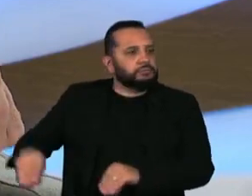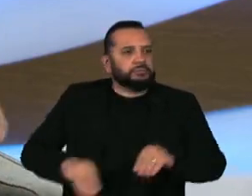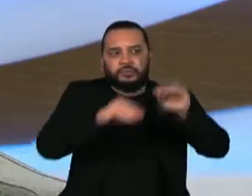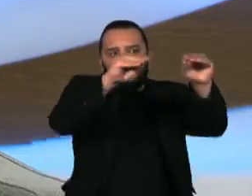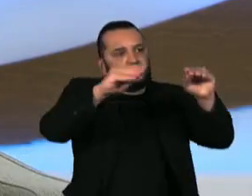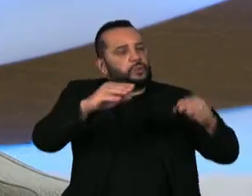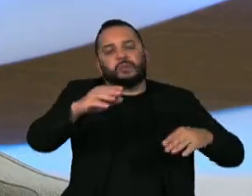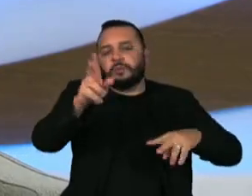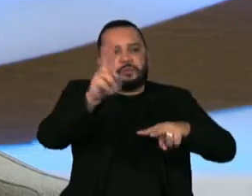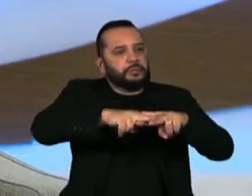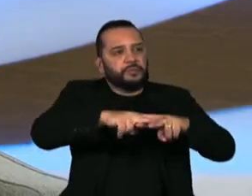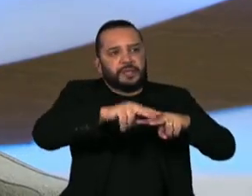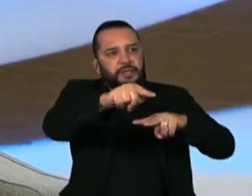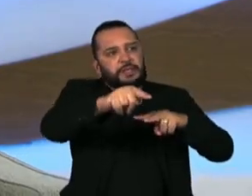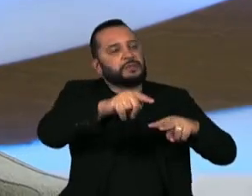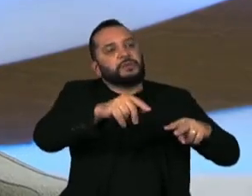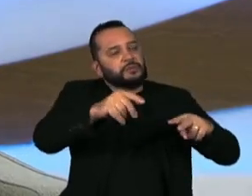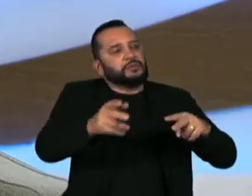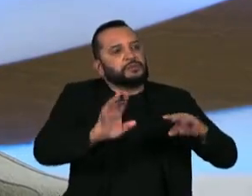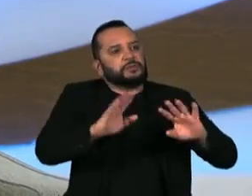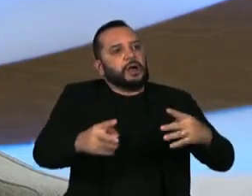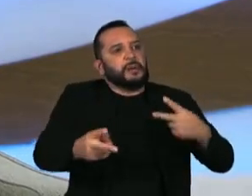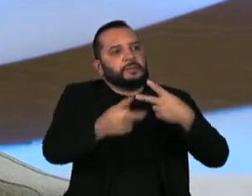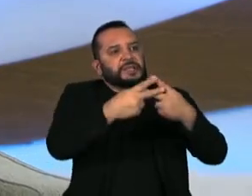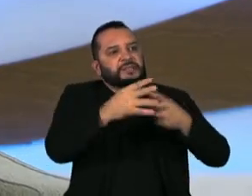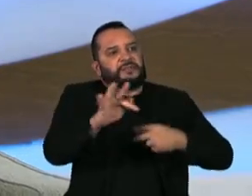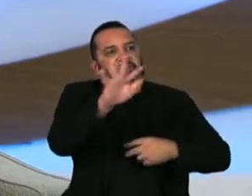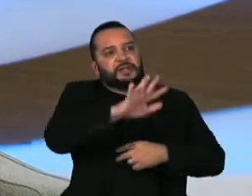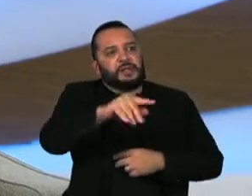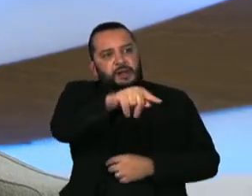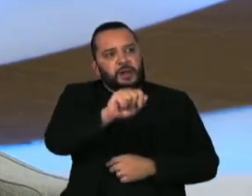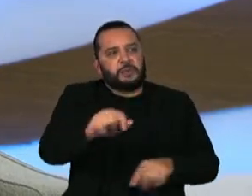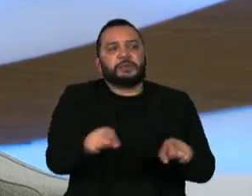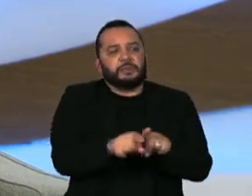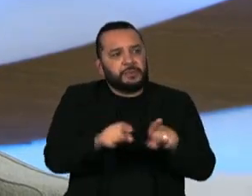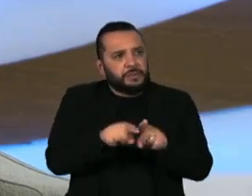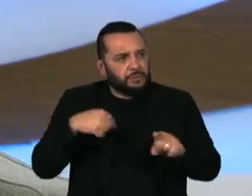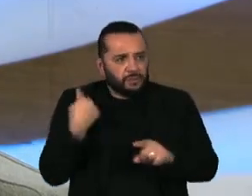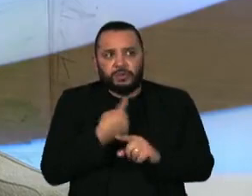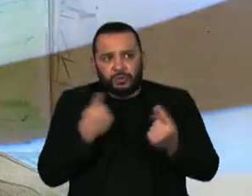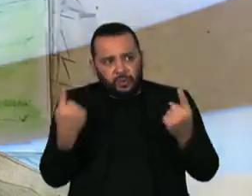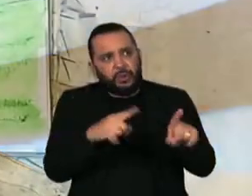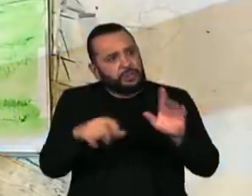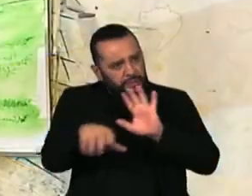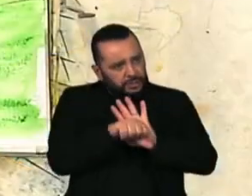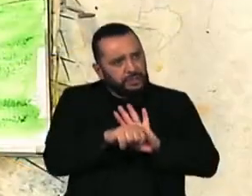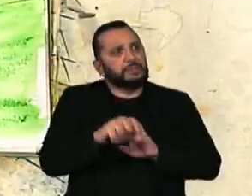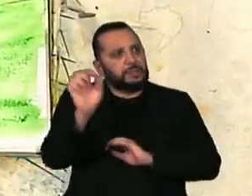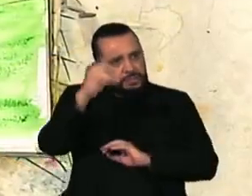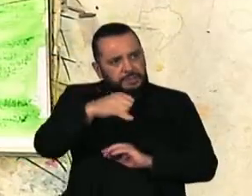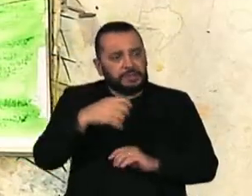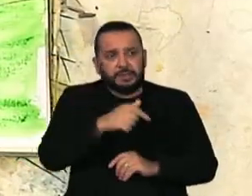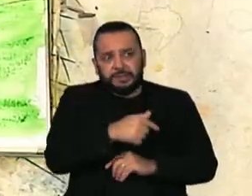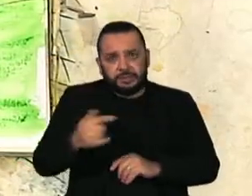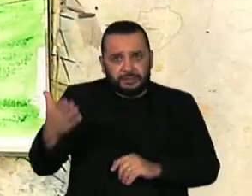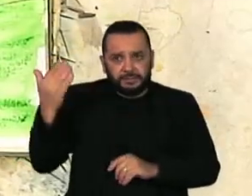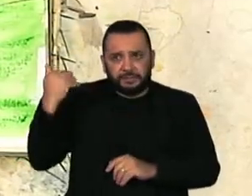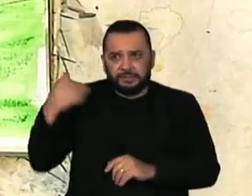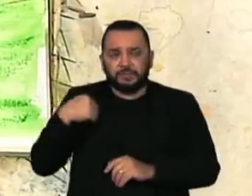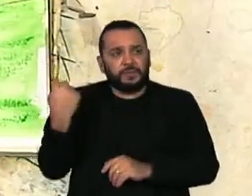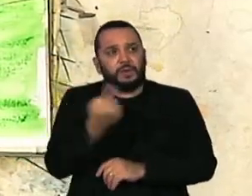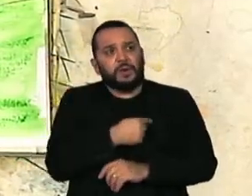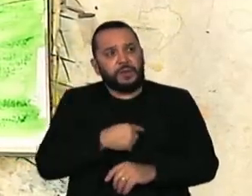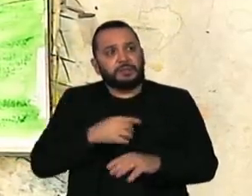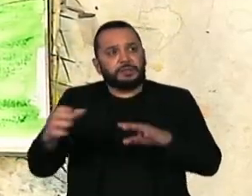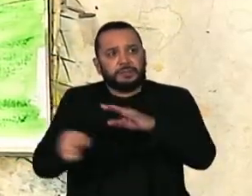PCC para presídios federais, fizemos isso depois, e o combate forte ao crime organizado. Na semana passada, nós prendemos, inclusive, membros